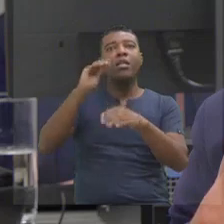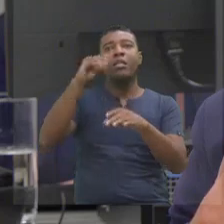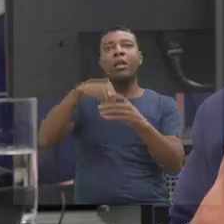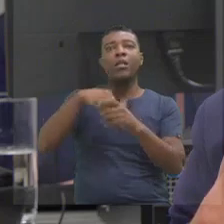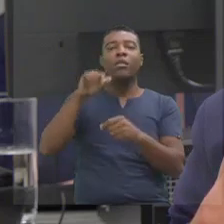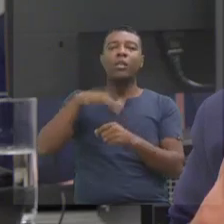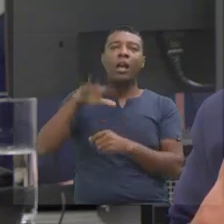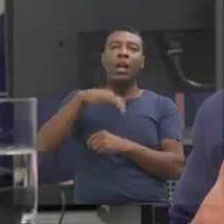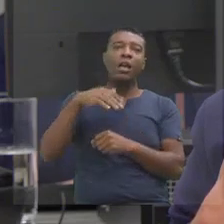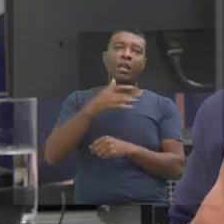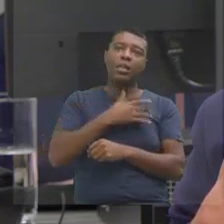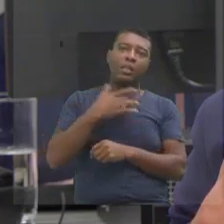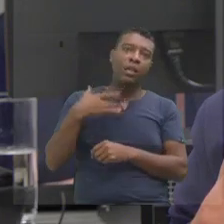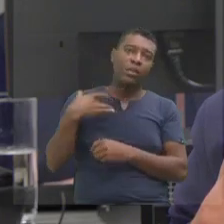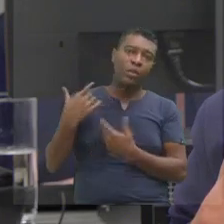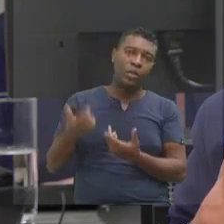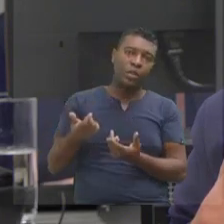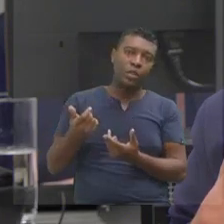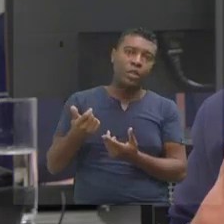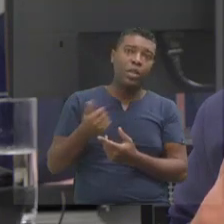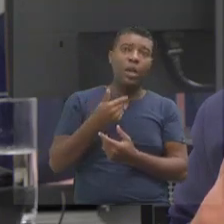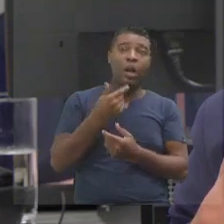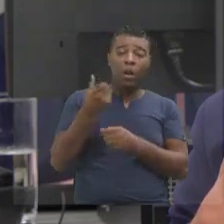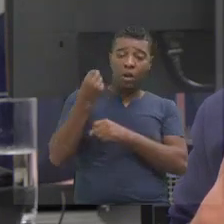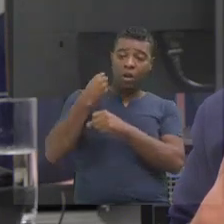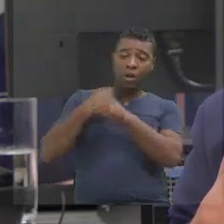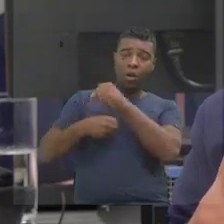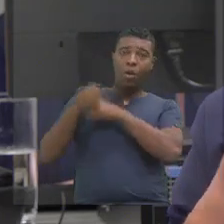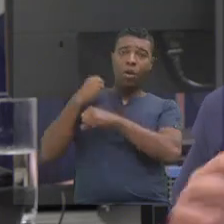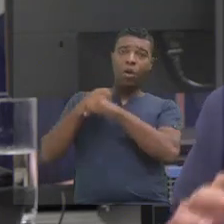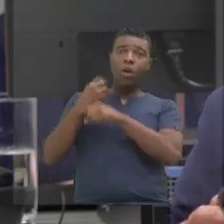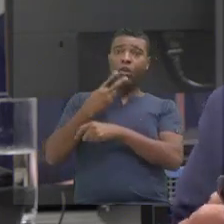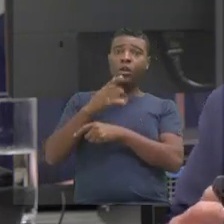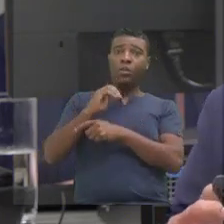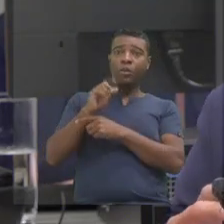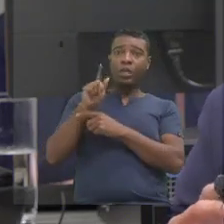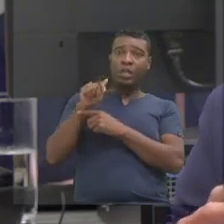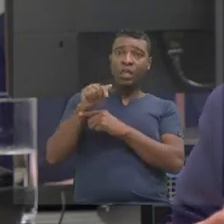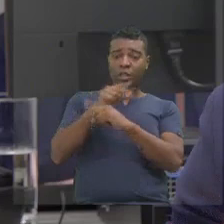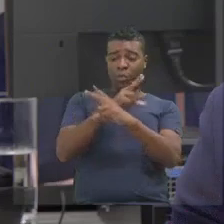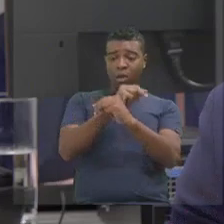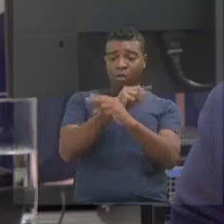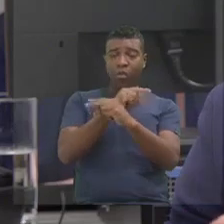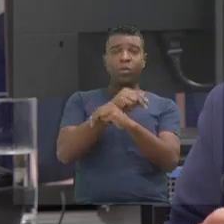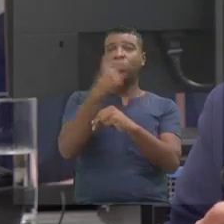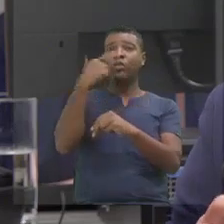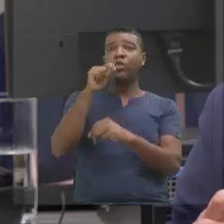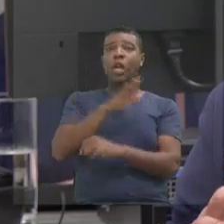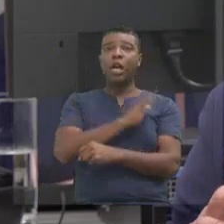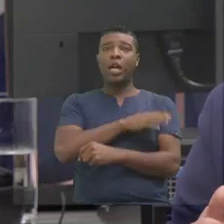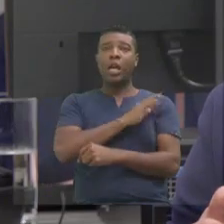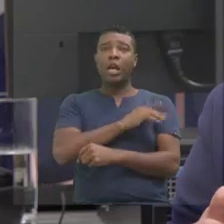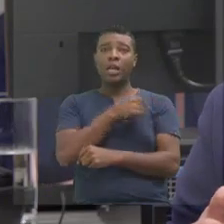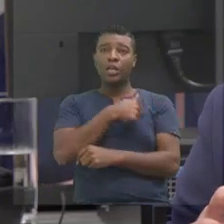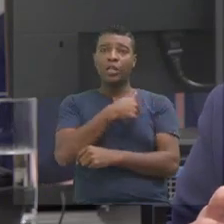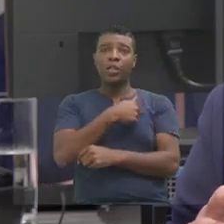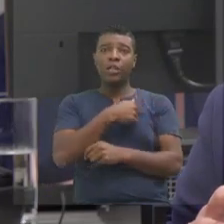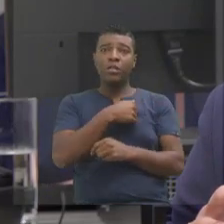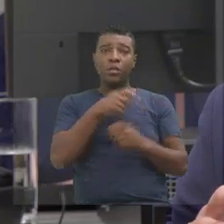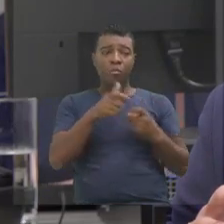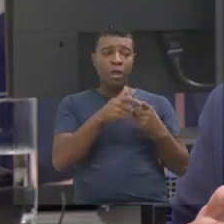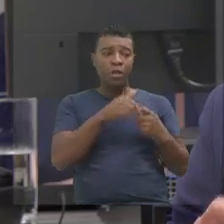2017 Patos de Minas que é sede da macro região de saúde não tinha cardiologia perdeu a cardiologia